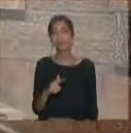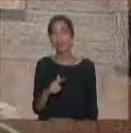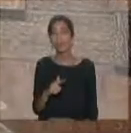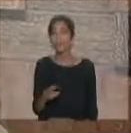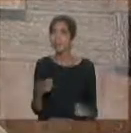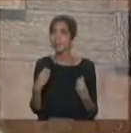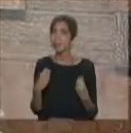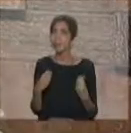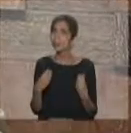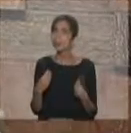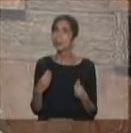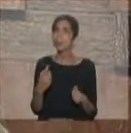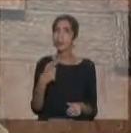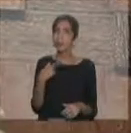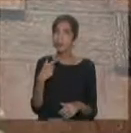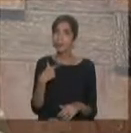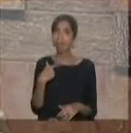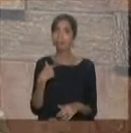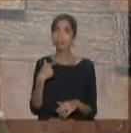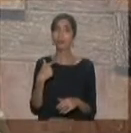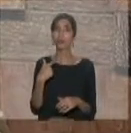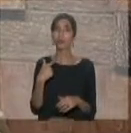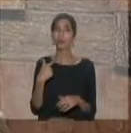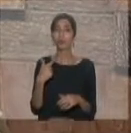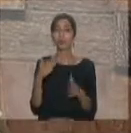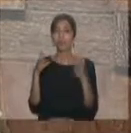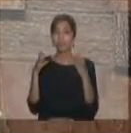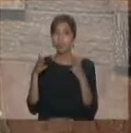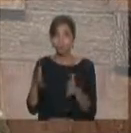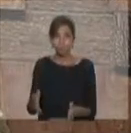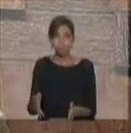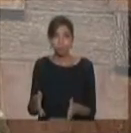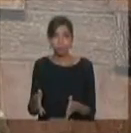ironia, eu chegava no